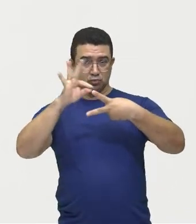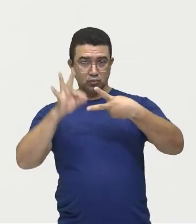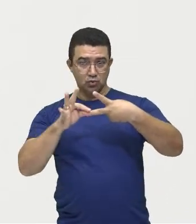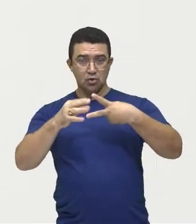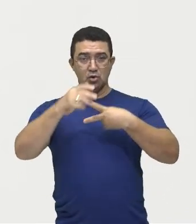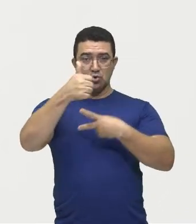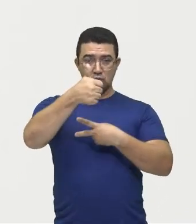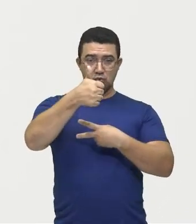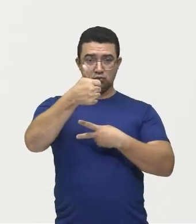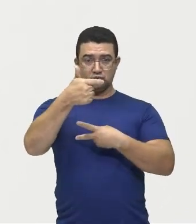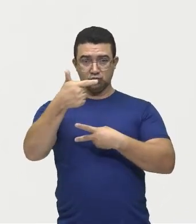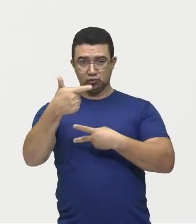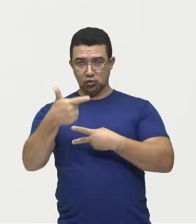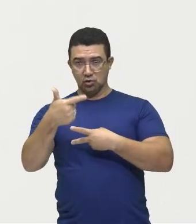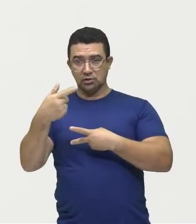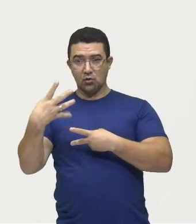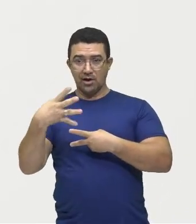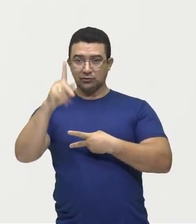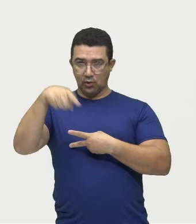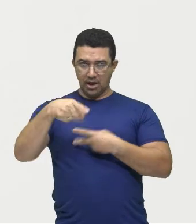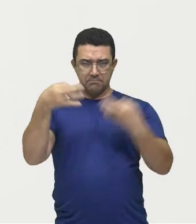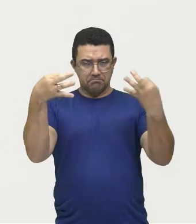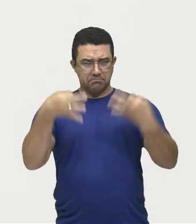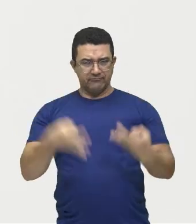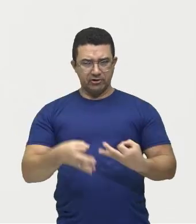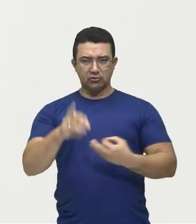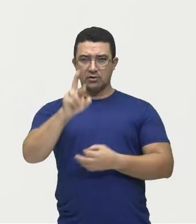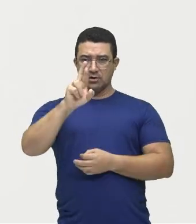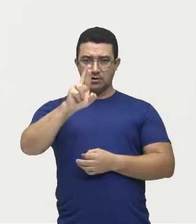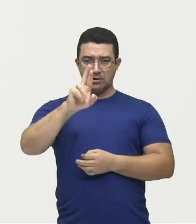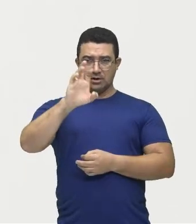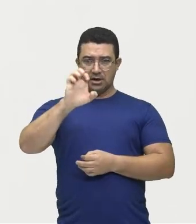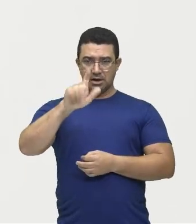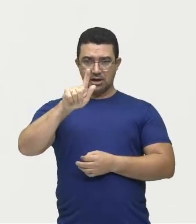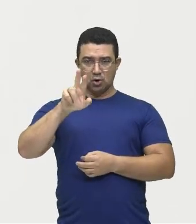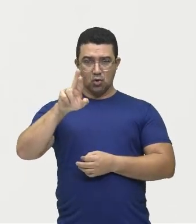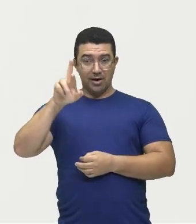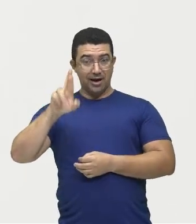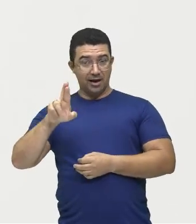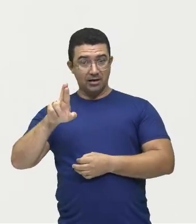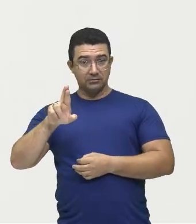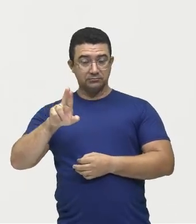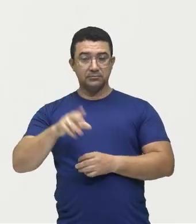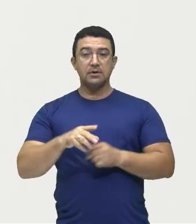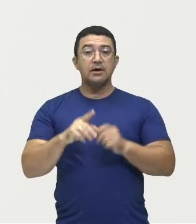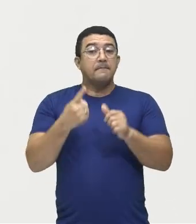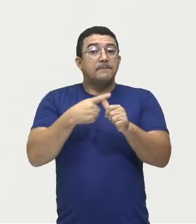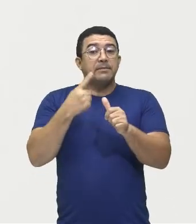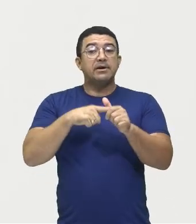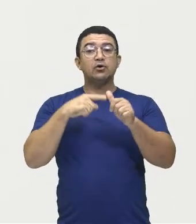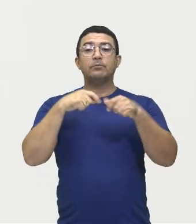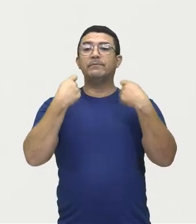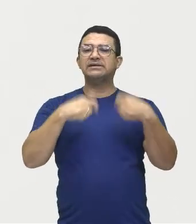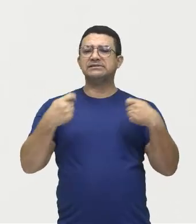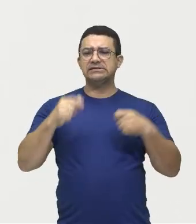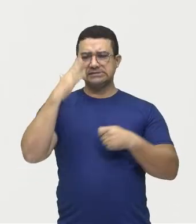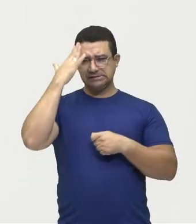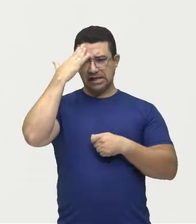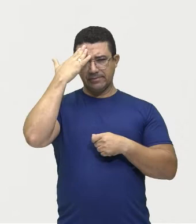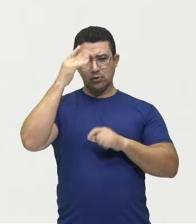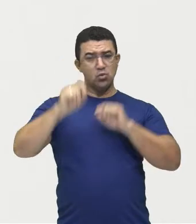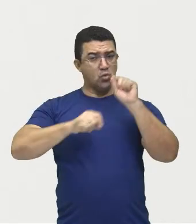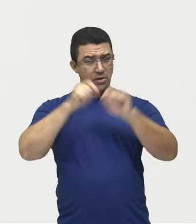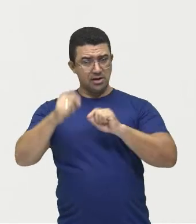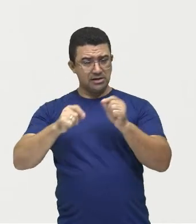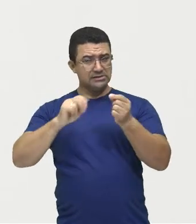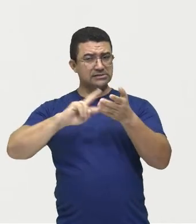são regulares? Para a gente responder essa questão, em primeiro lugar, a gente tem que saber o que é um polígono regular, tá? Então, polígono